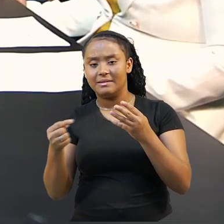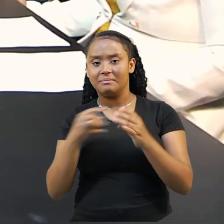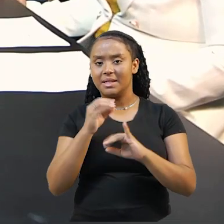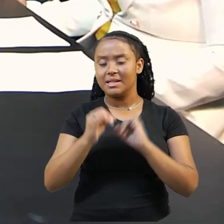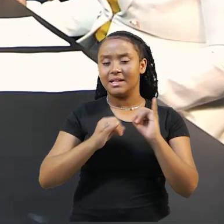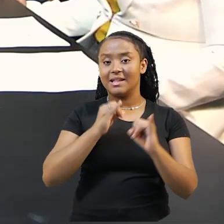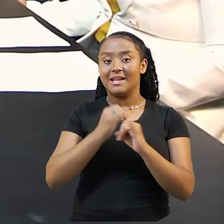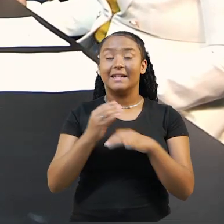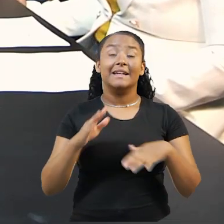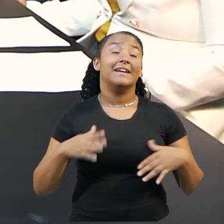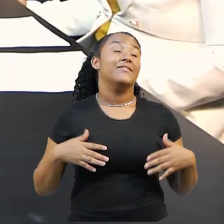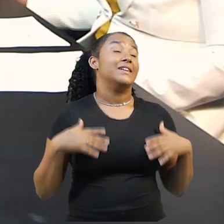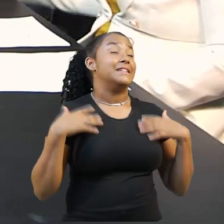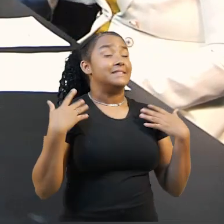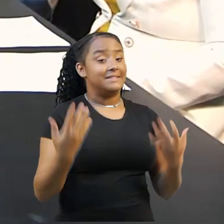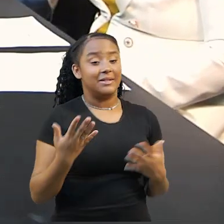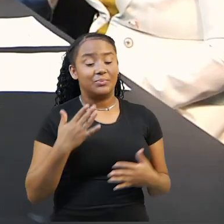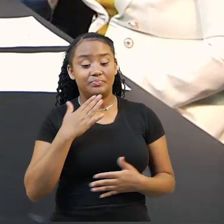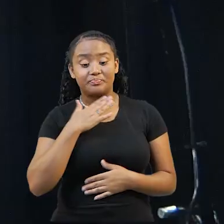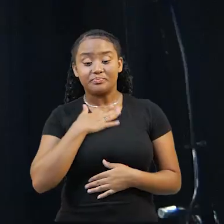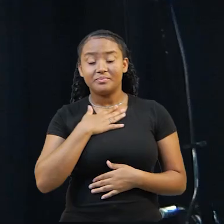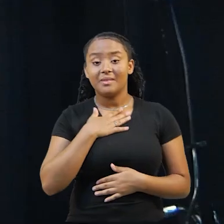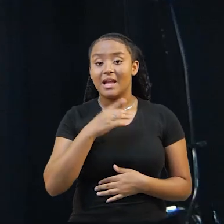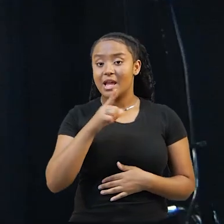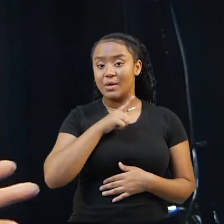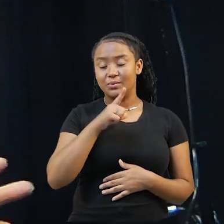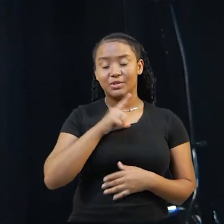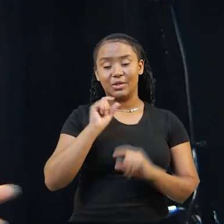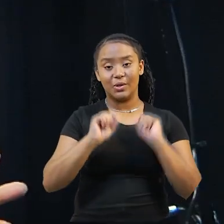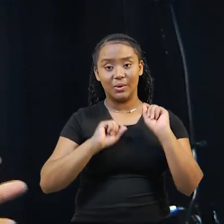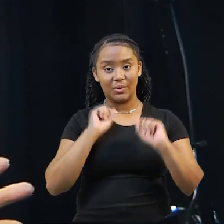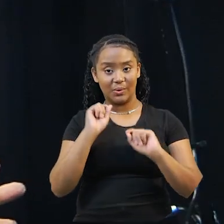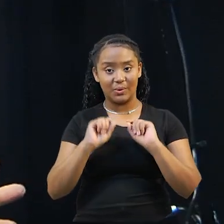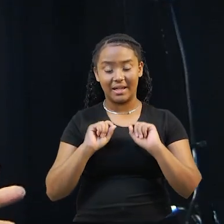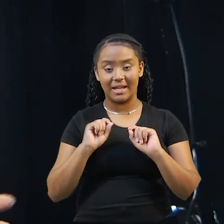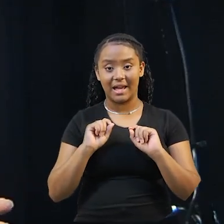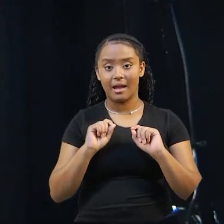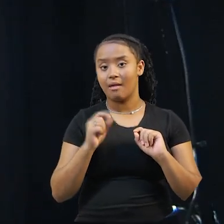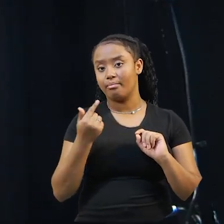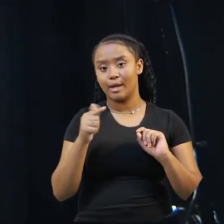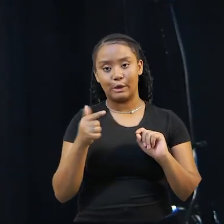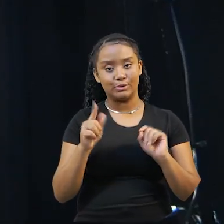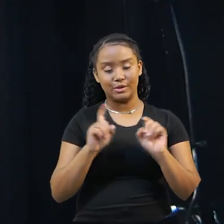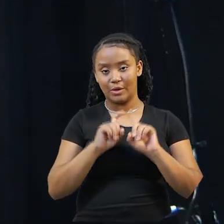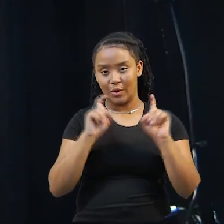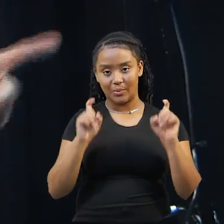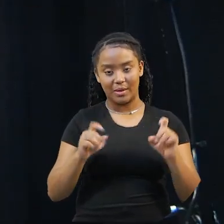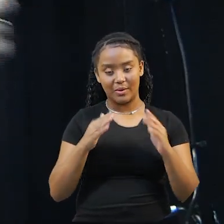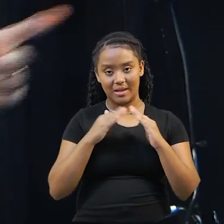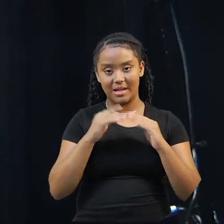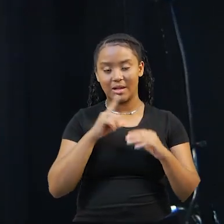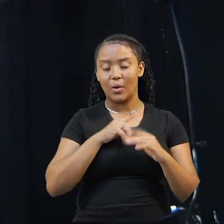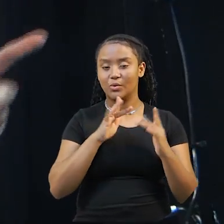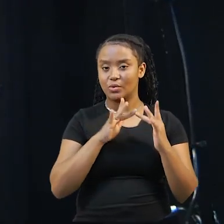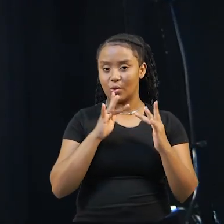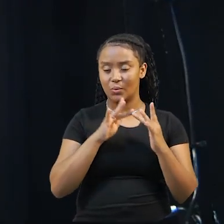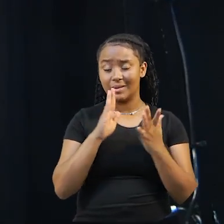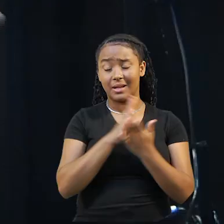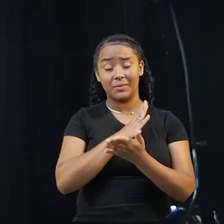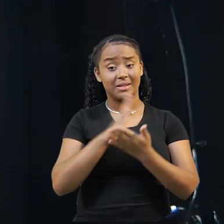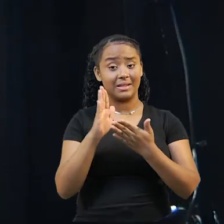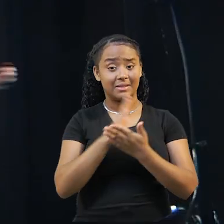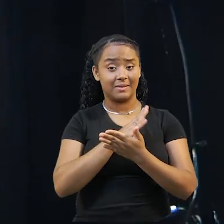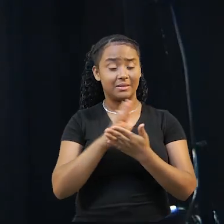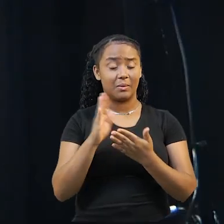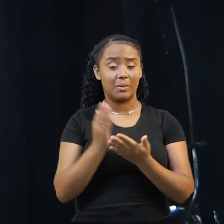ao computador. Então, assim, eu tinha muito pouco, a gente não tinha computador em casa, então eu tinha contato, às vezes, com colegas